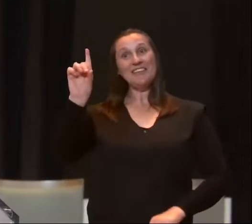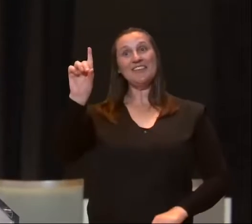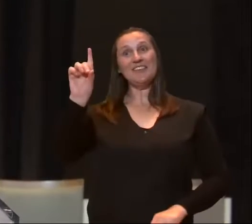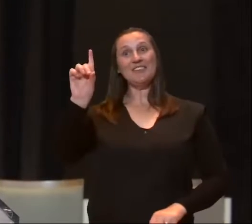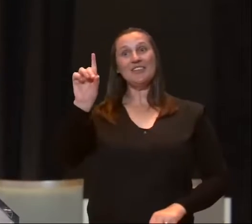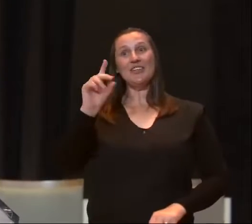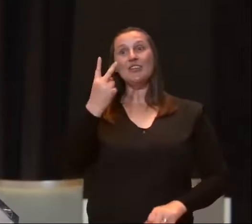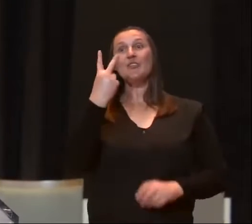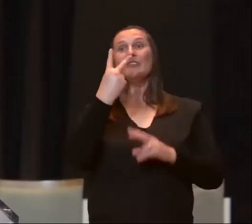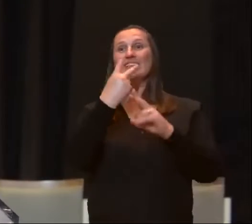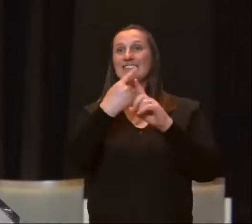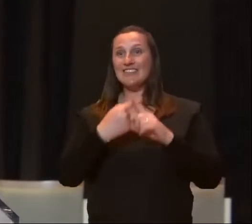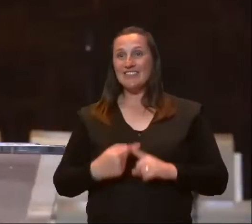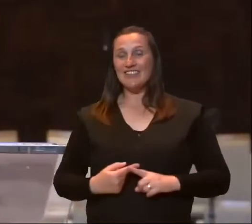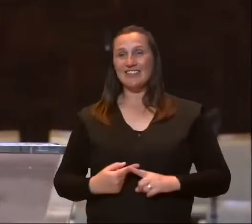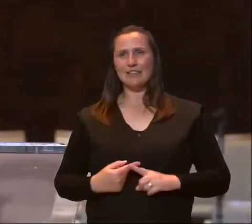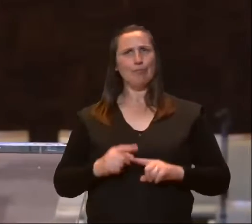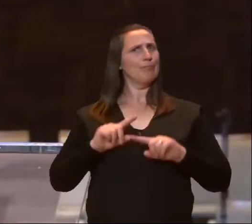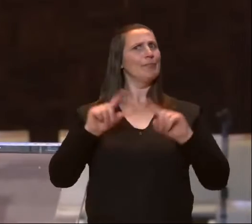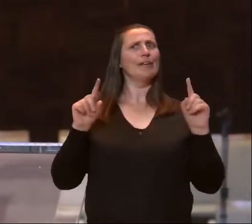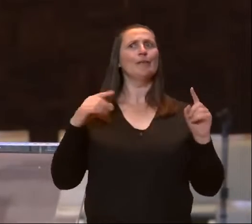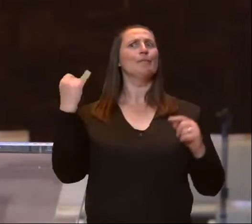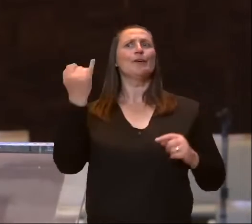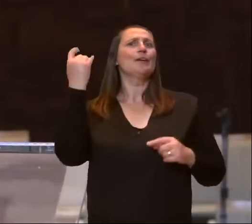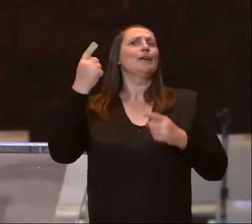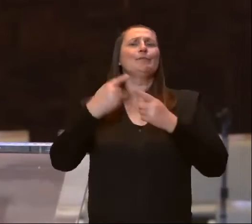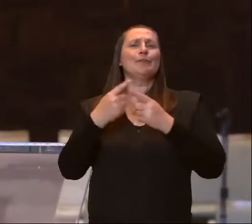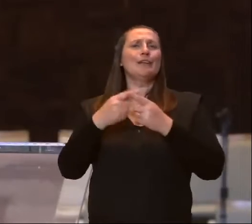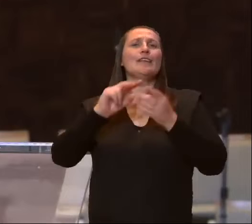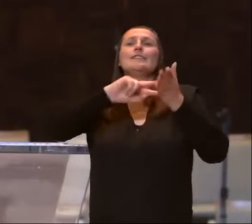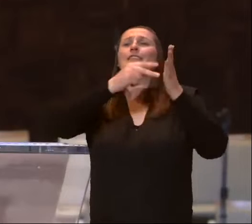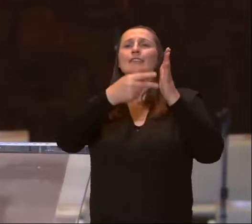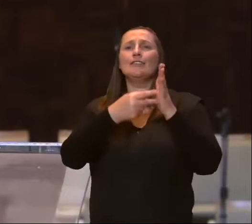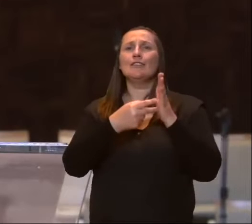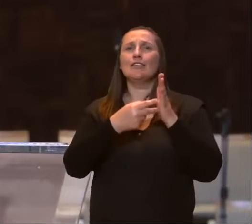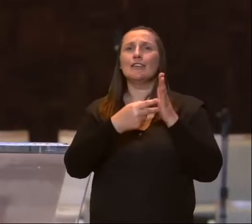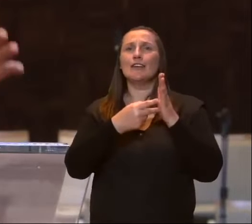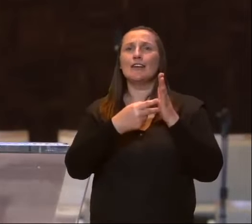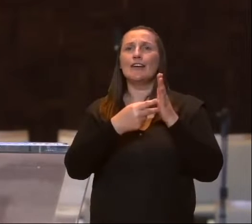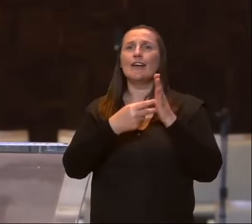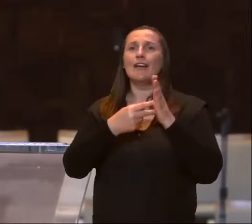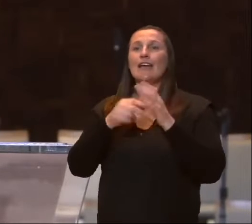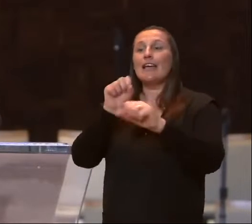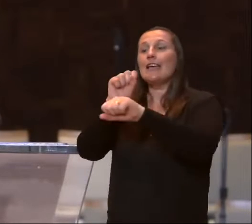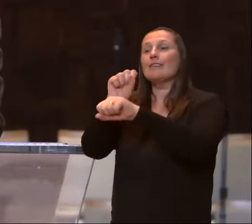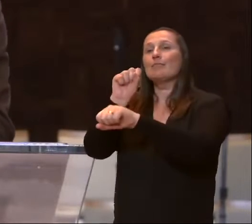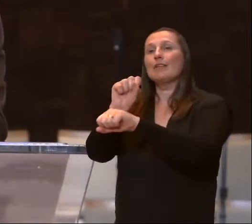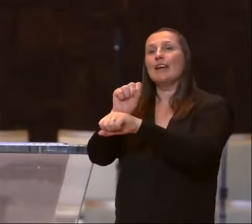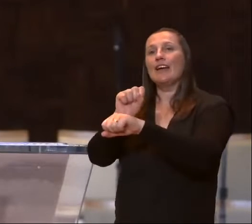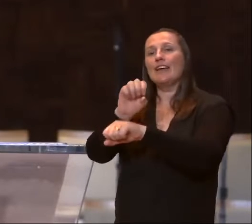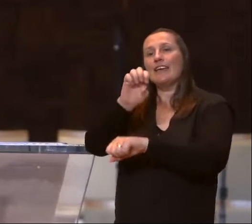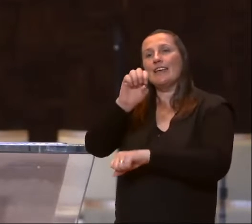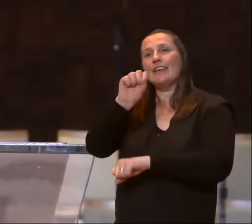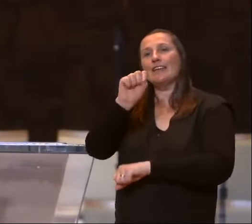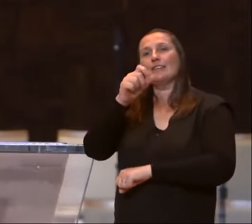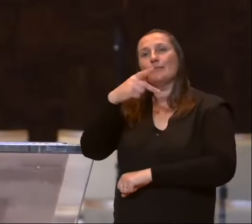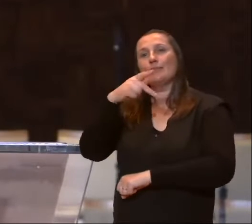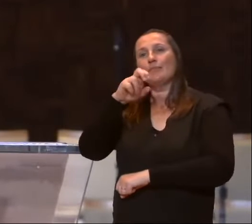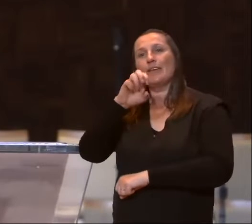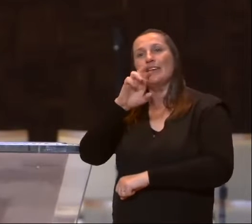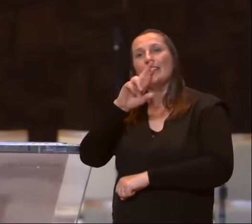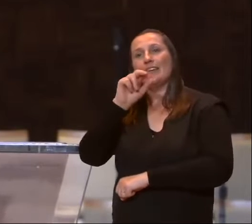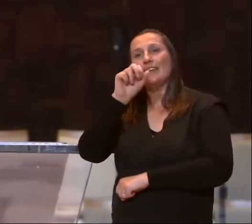Deus. Mas por que isso é importante? O que significa esperar na Bíblia? A palavra esperar aqui